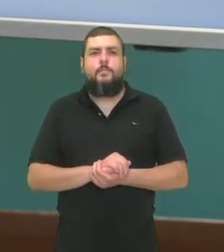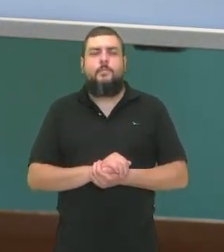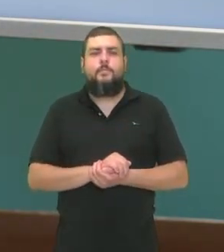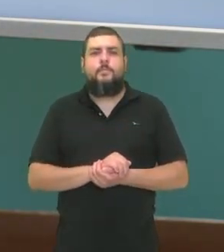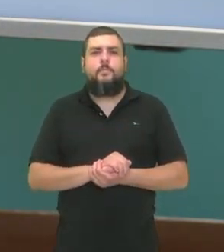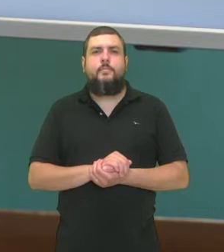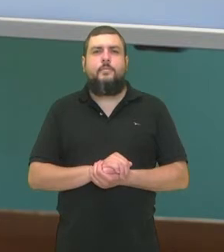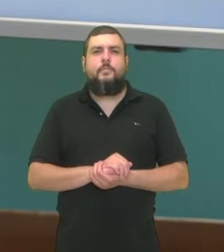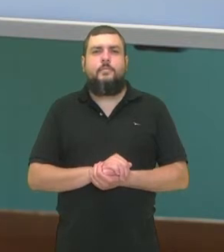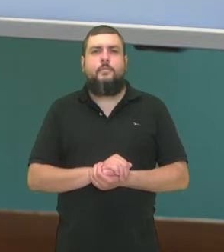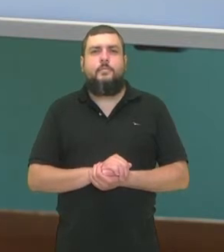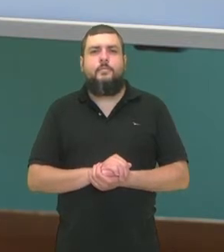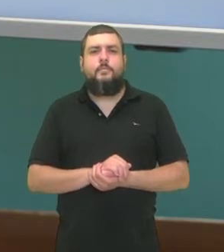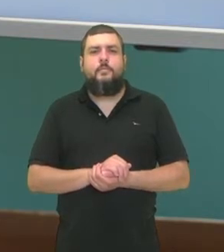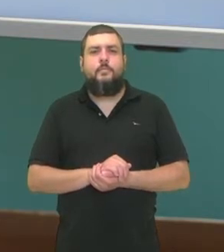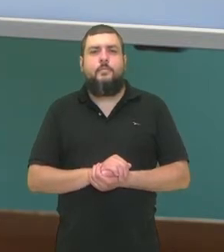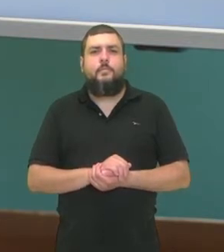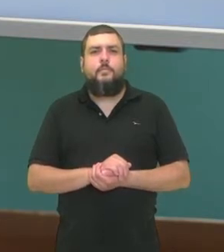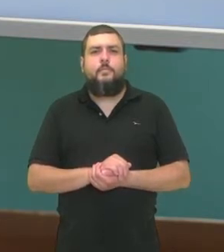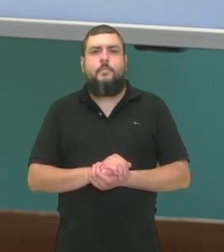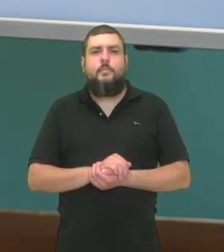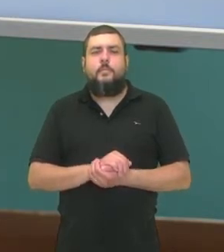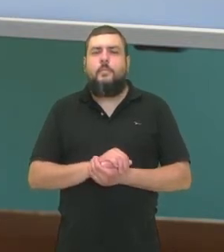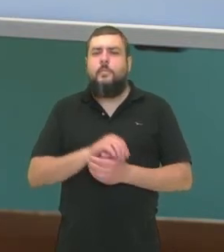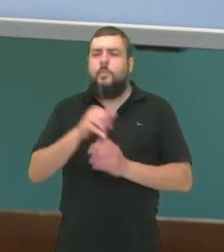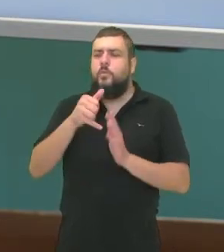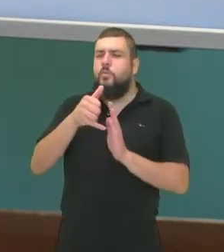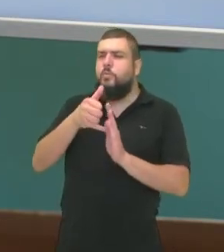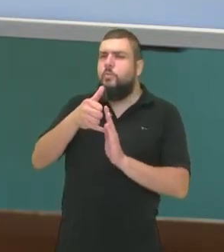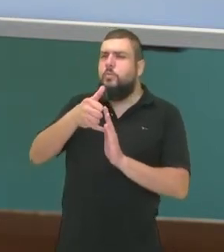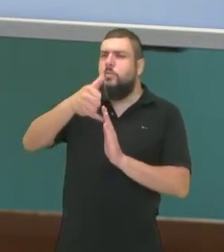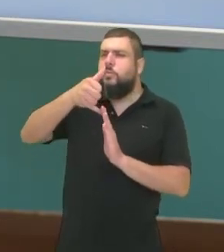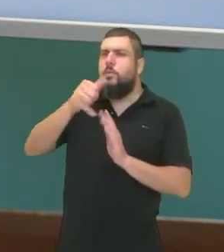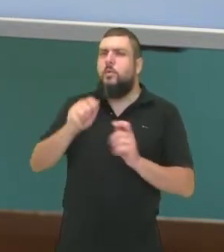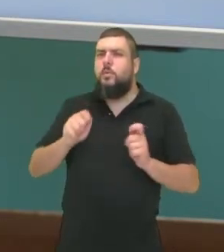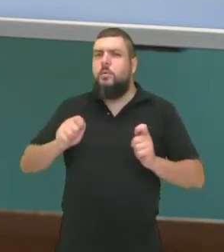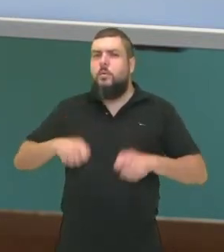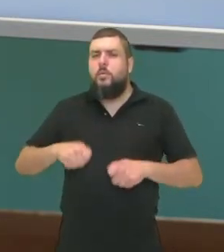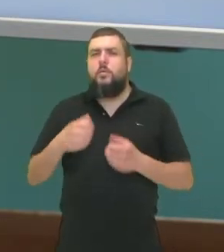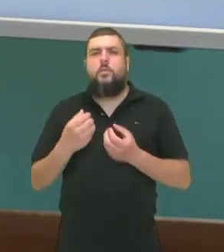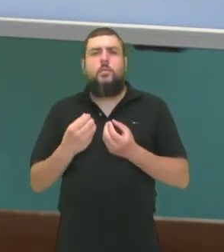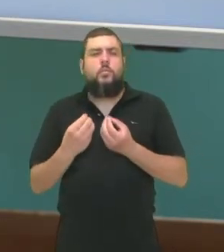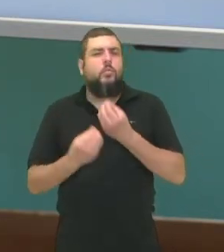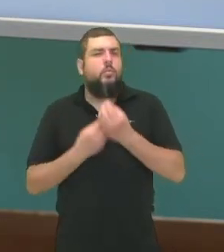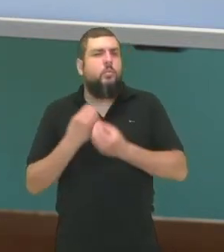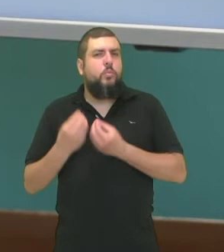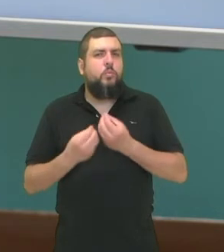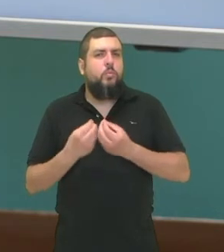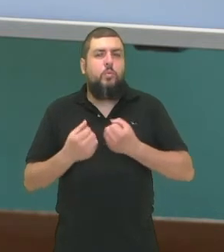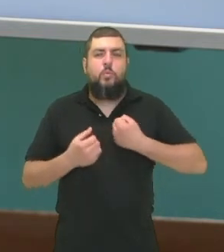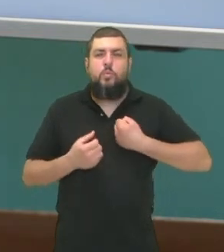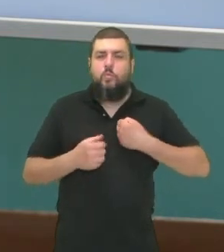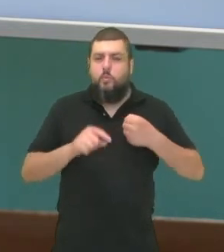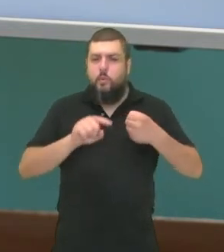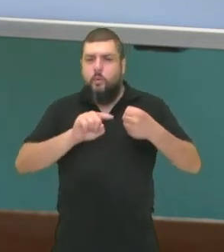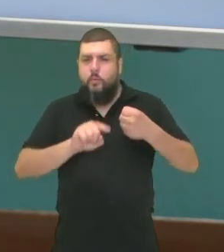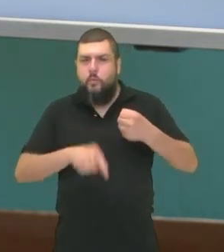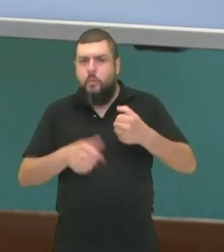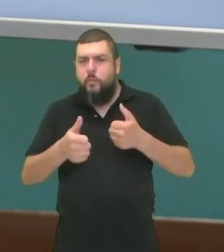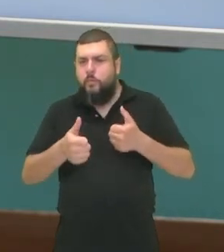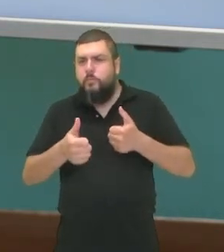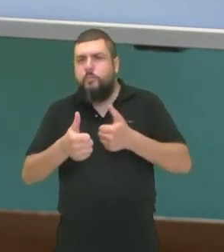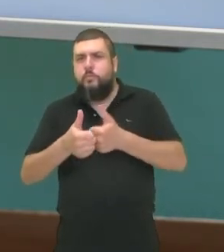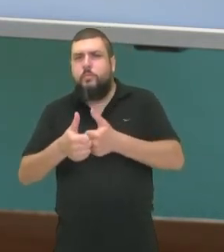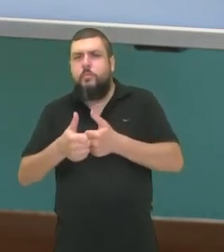lá, o arredondamento, eles podem nos ajudar a estimar, o produto dos números decimais. Então, evitando o quê?